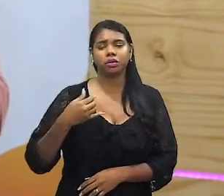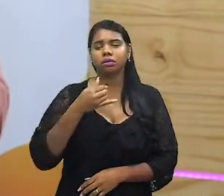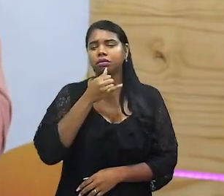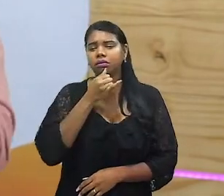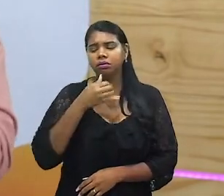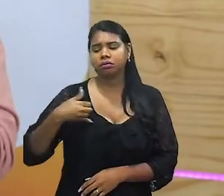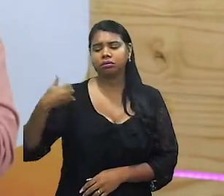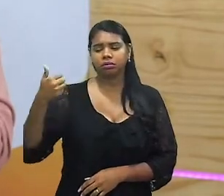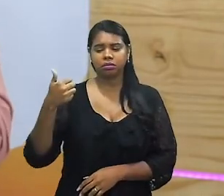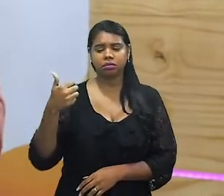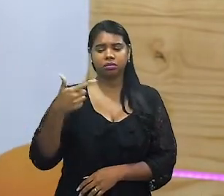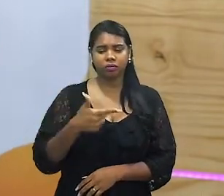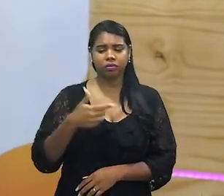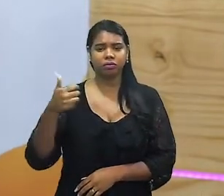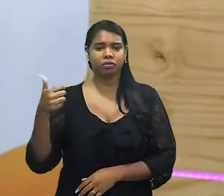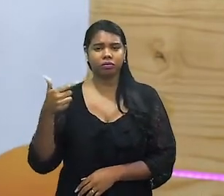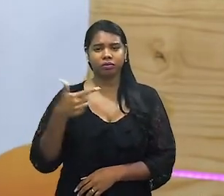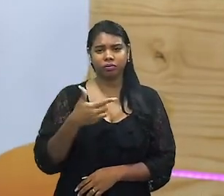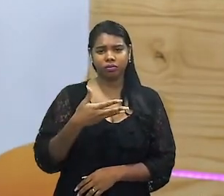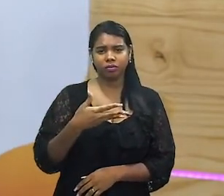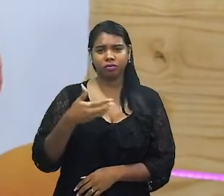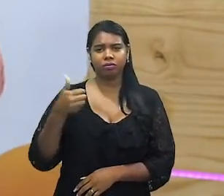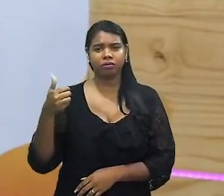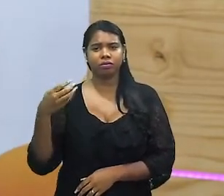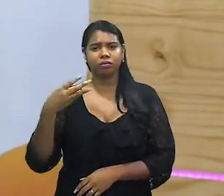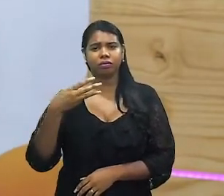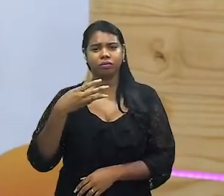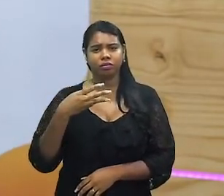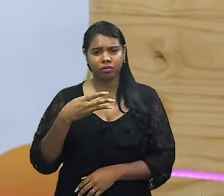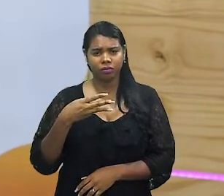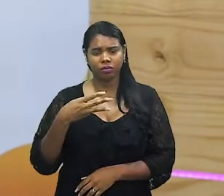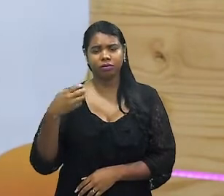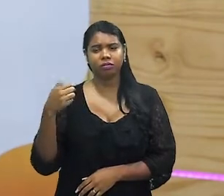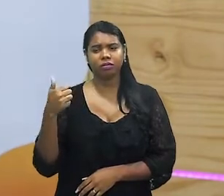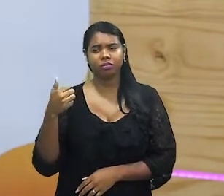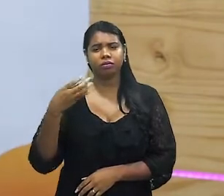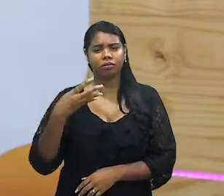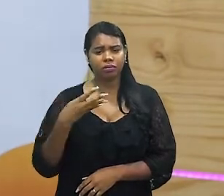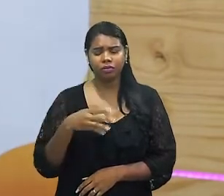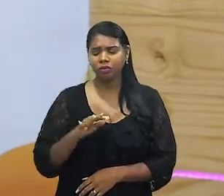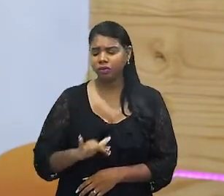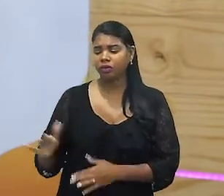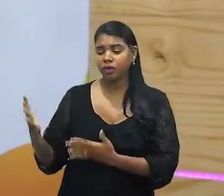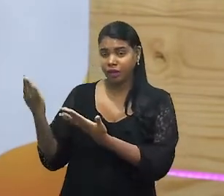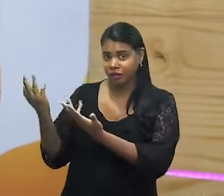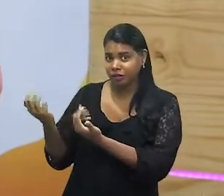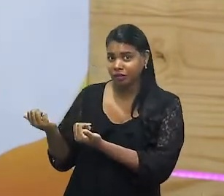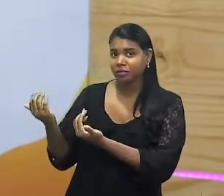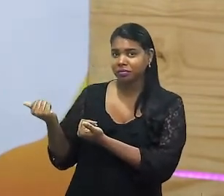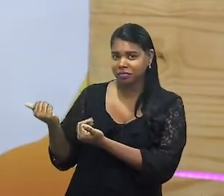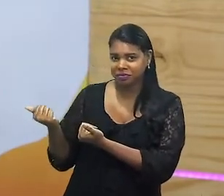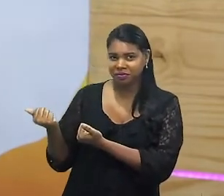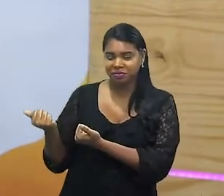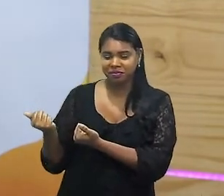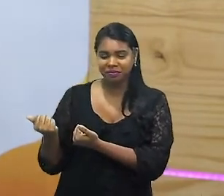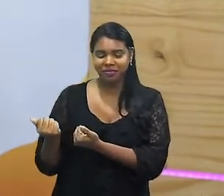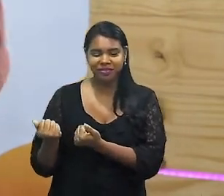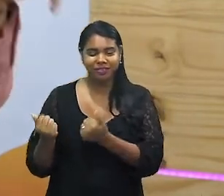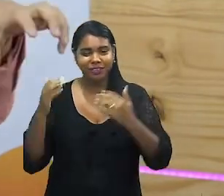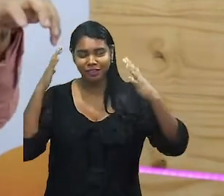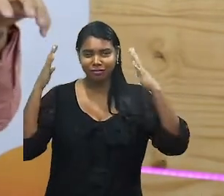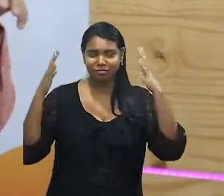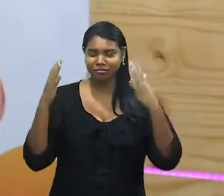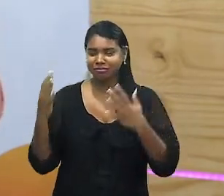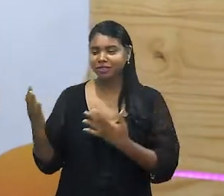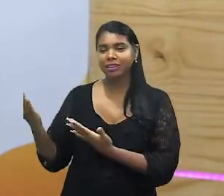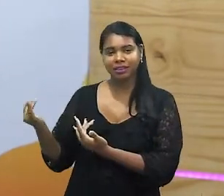da pré-adolescência, né? As pessoas, as crianças, nossa, a gente já fica confuso. São as